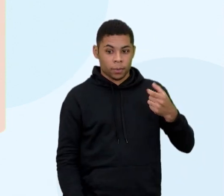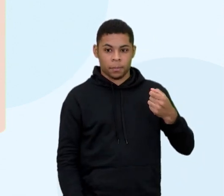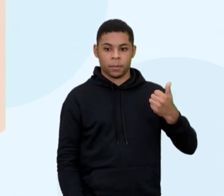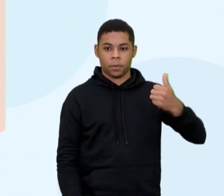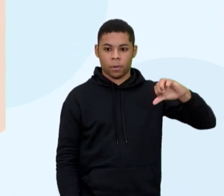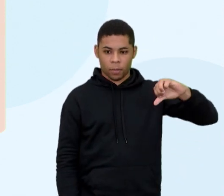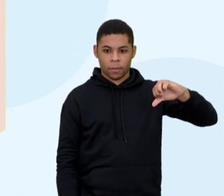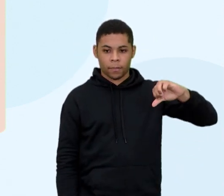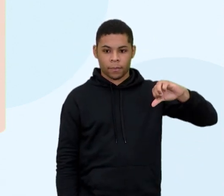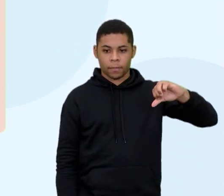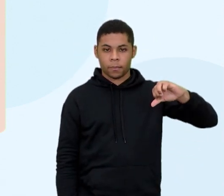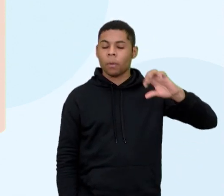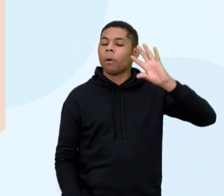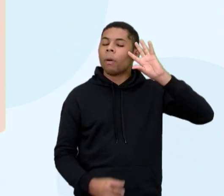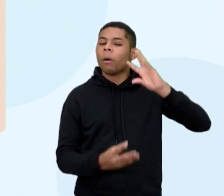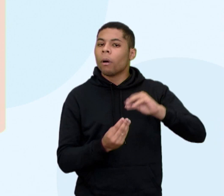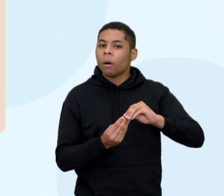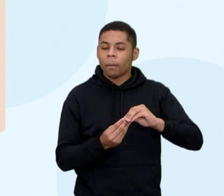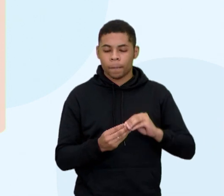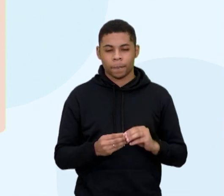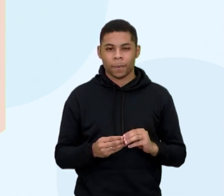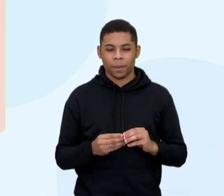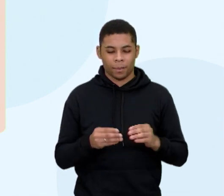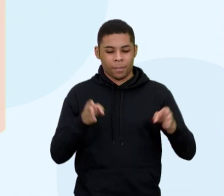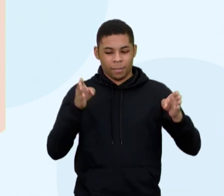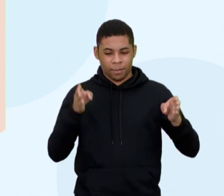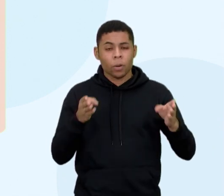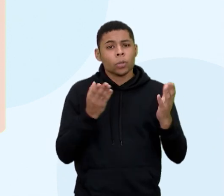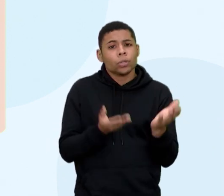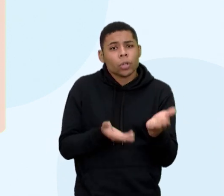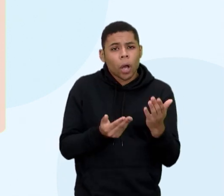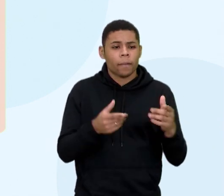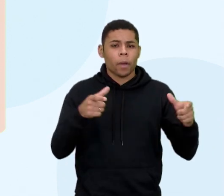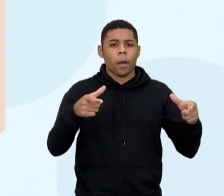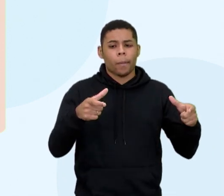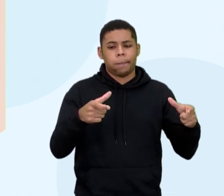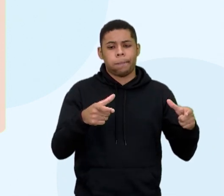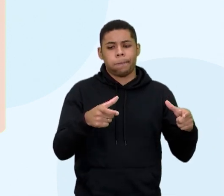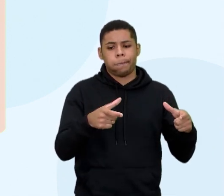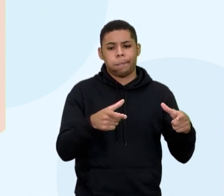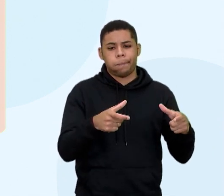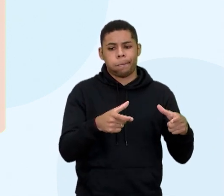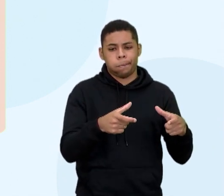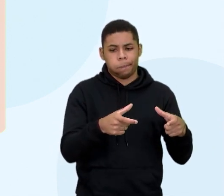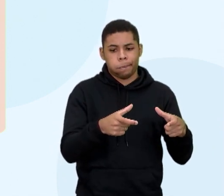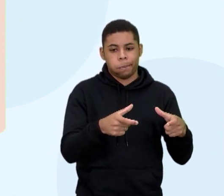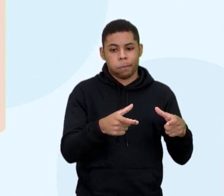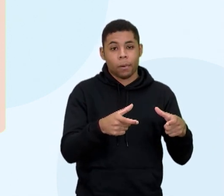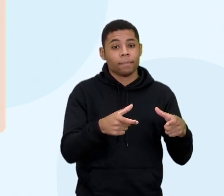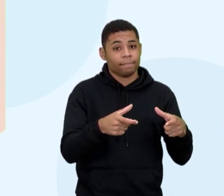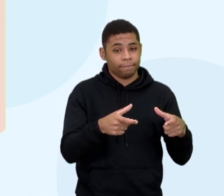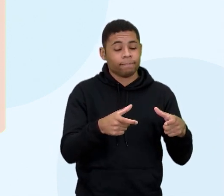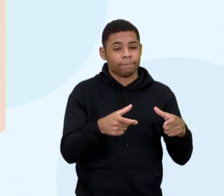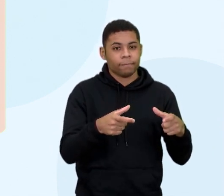diminuiu a população jovem no Brasil nesse período aí de 7 anos. Então, a população